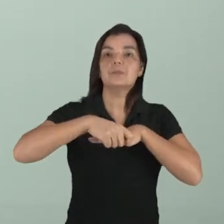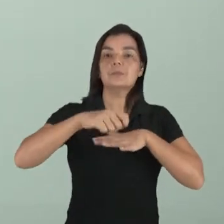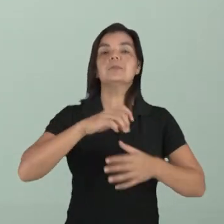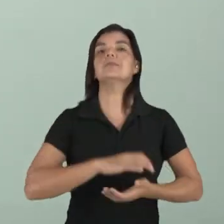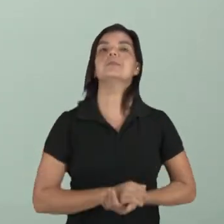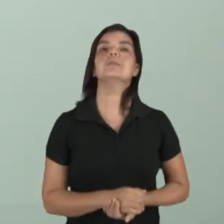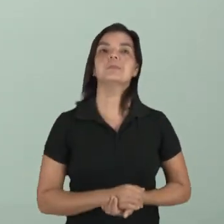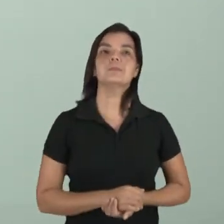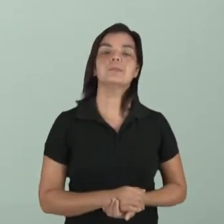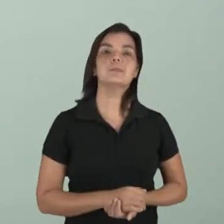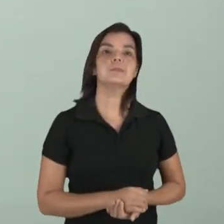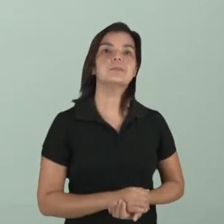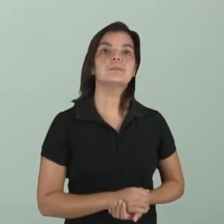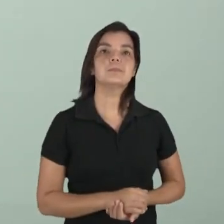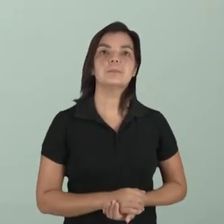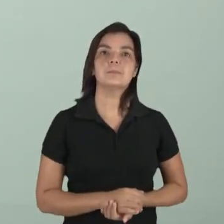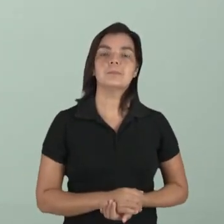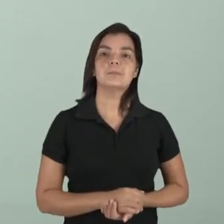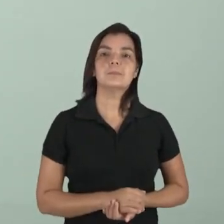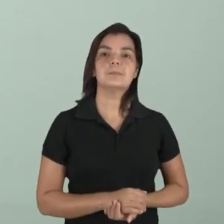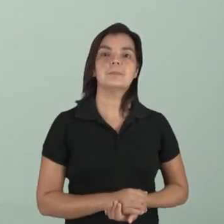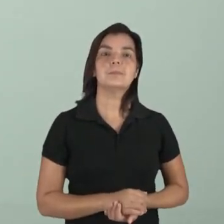continuar.